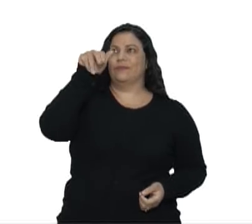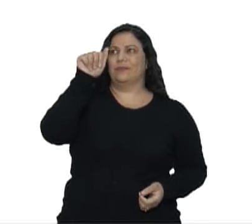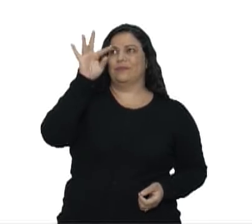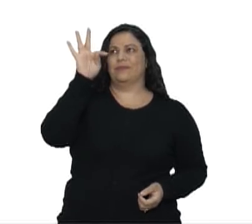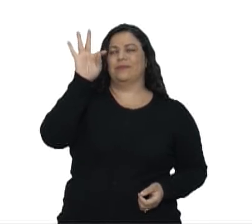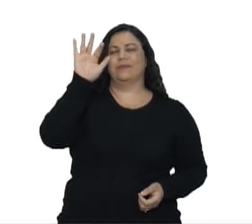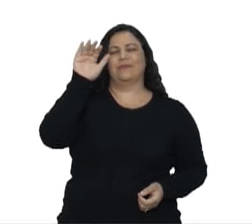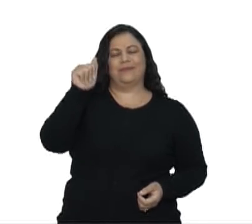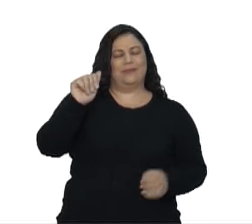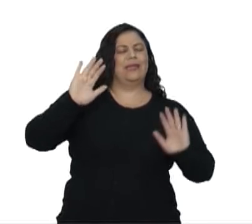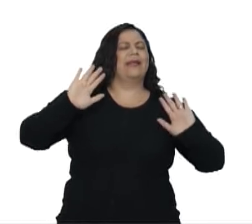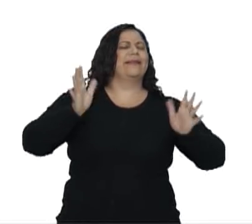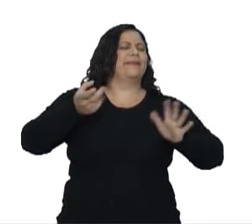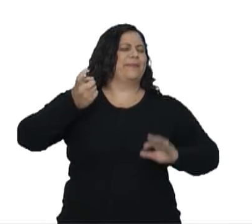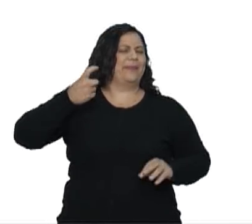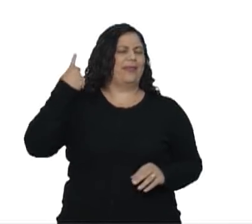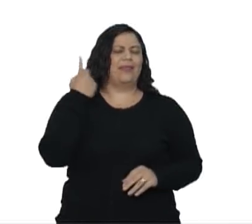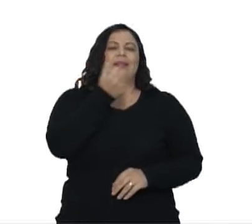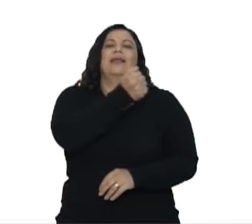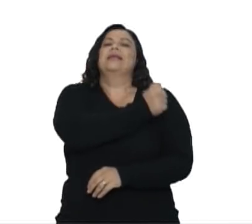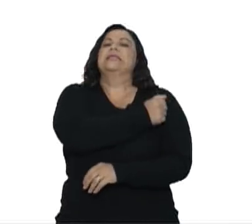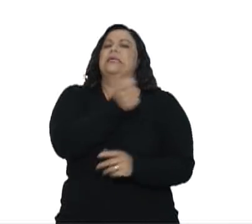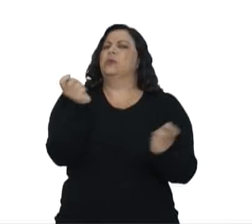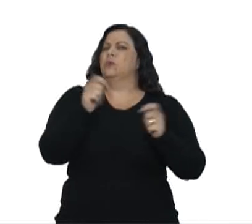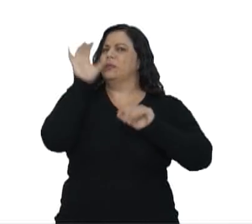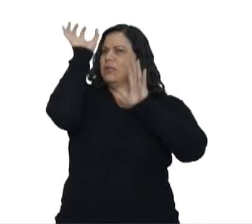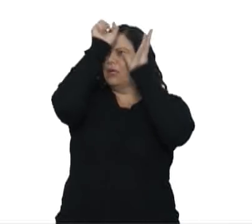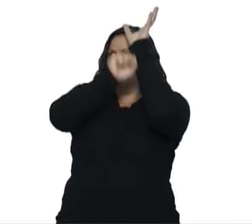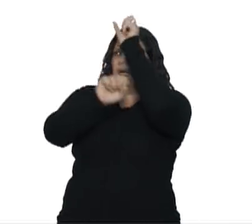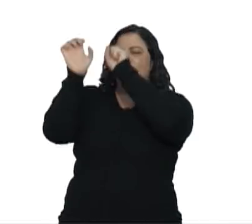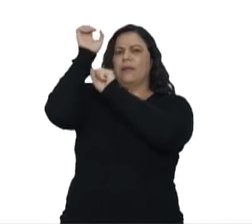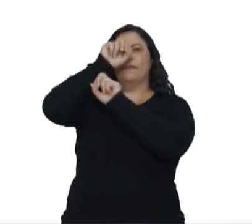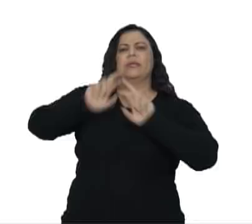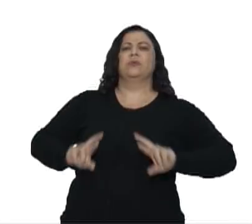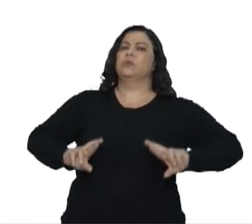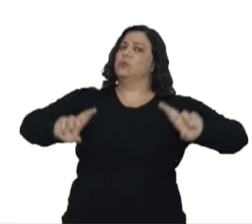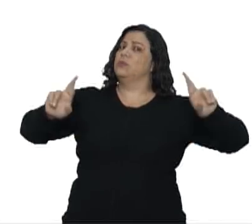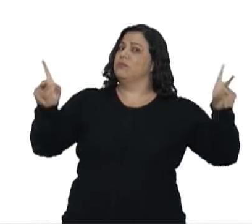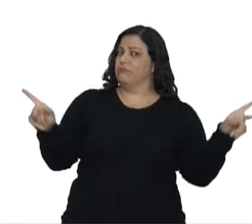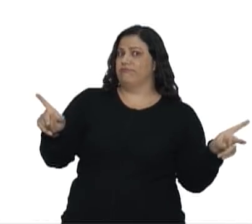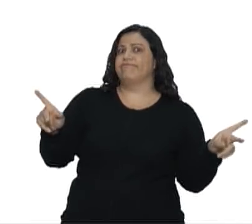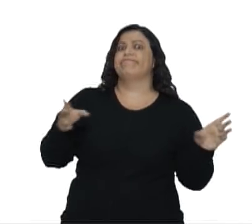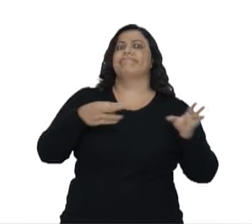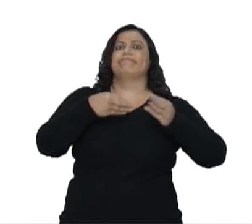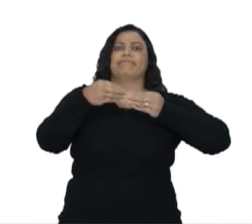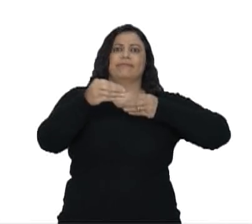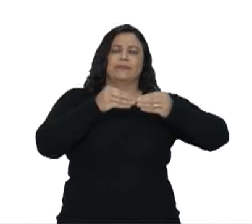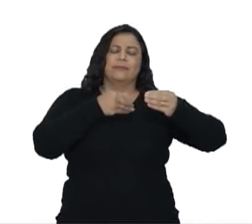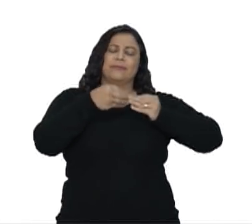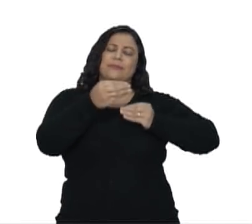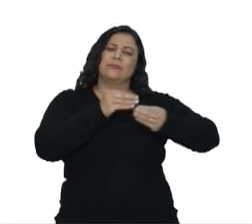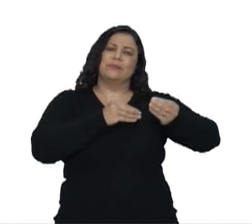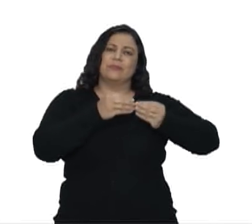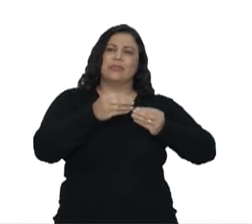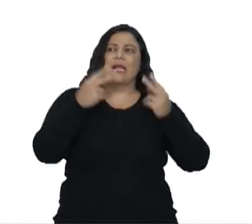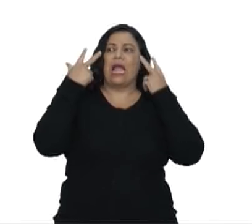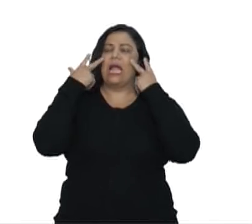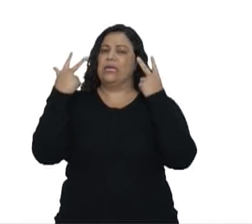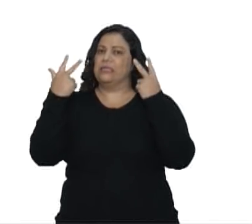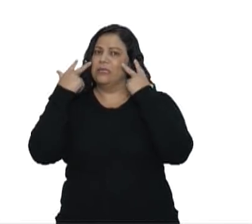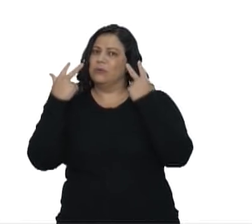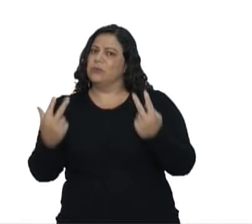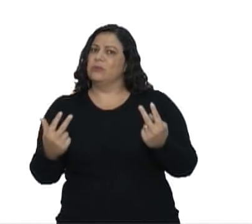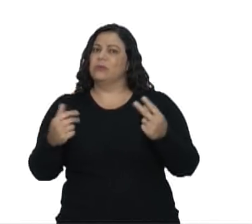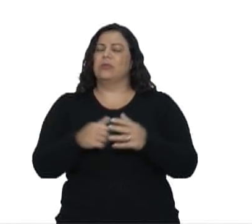minha aluna, aprendeu a diferença entre materiais de origem sintética e de origem natural. Ela descobriu